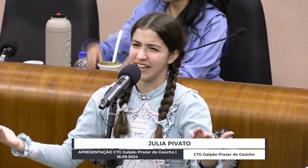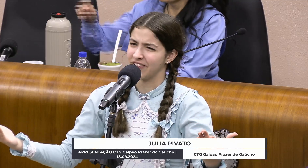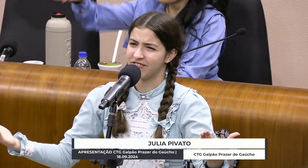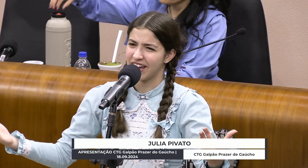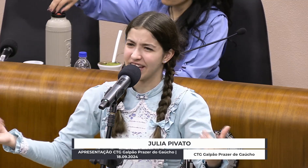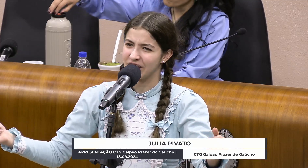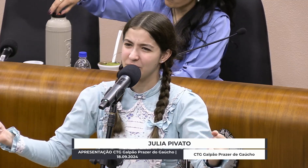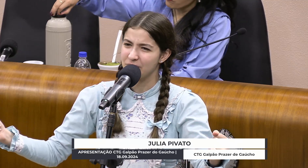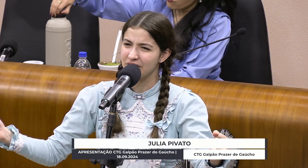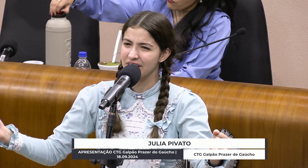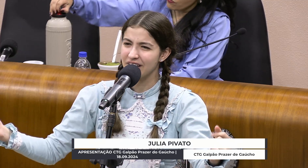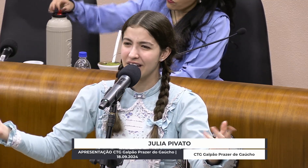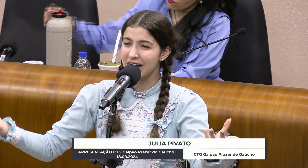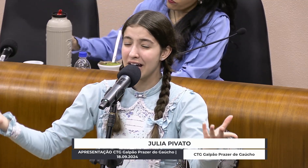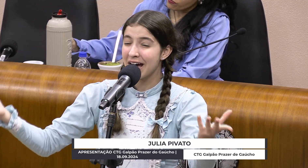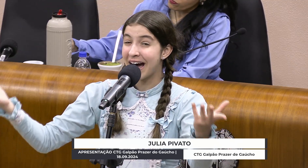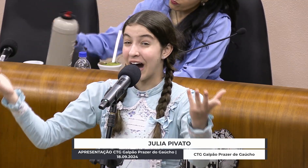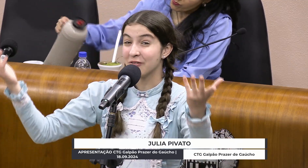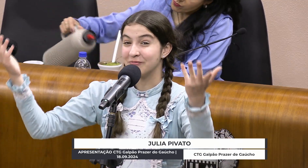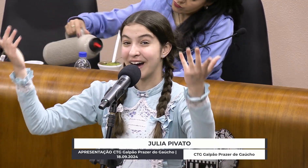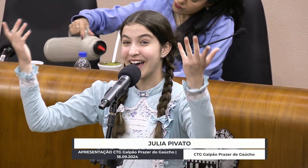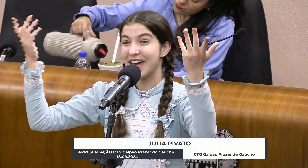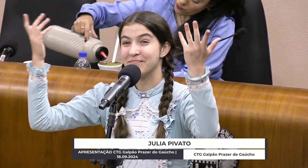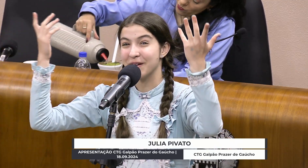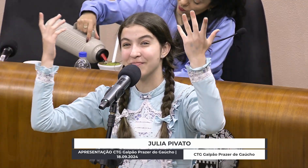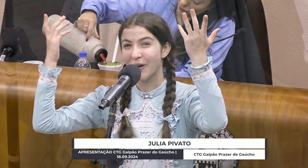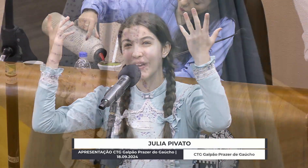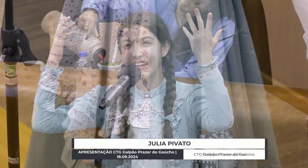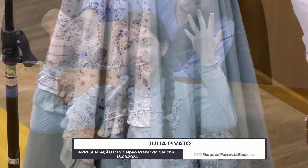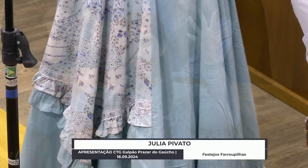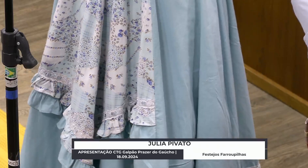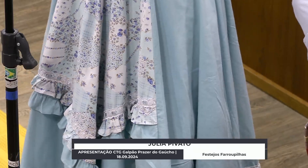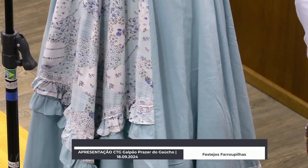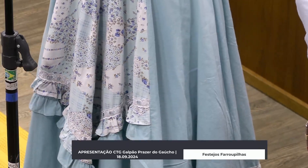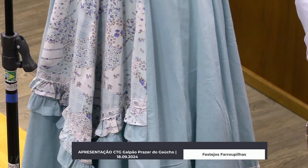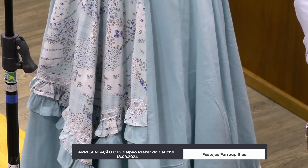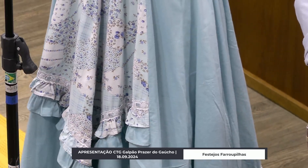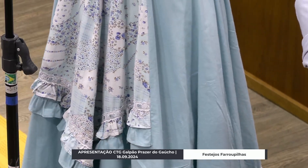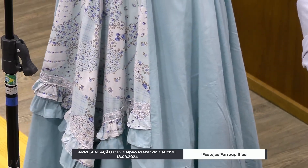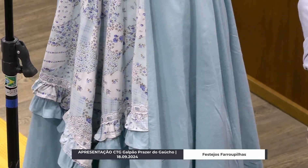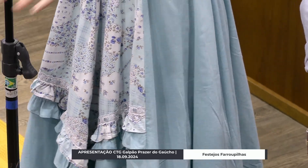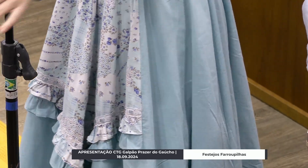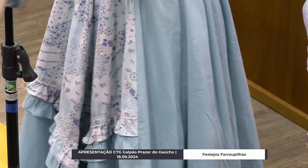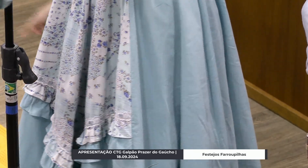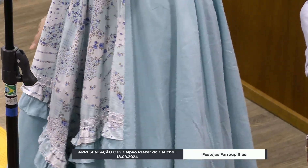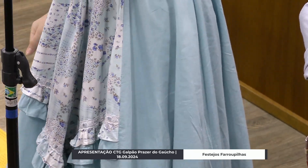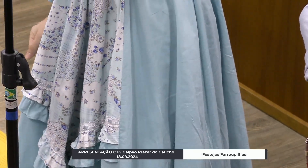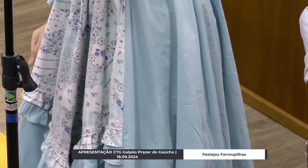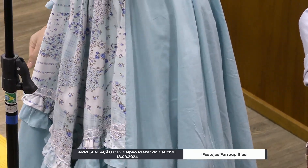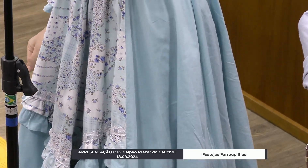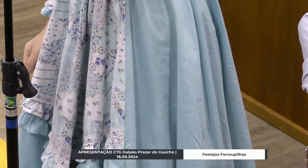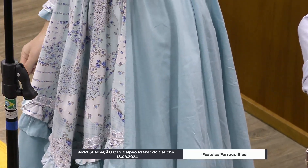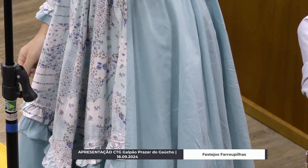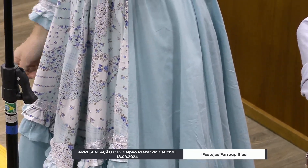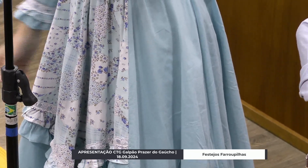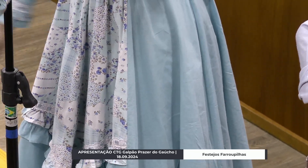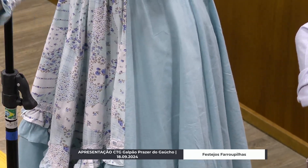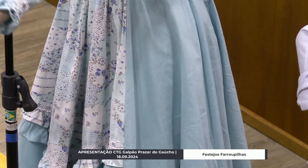pouco a linha vê. Alma é memória, uma inscrição na